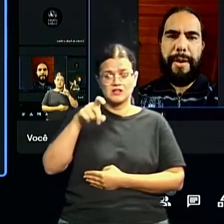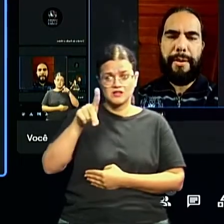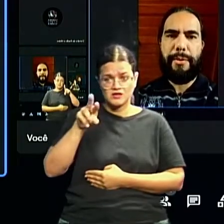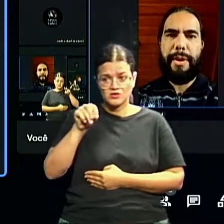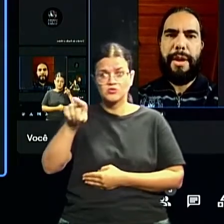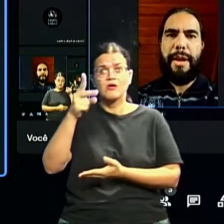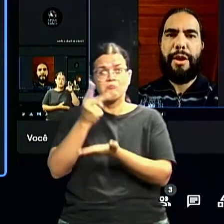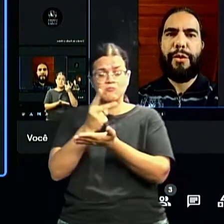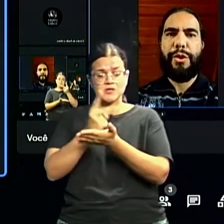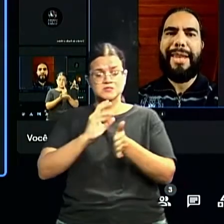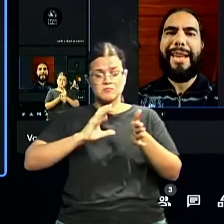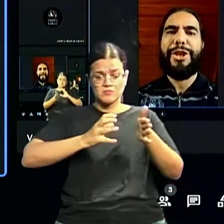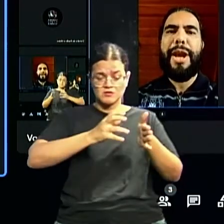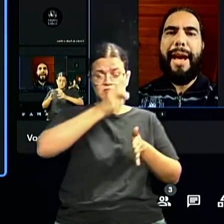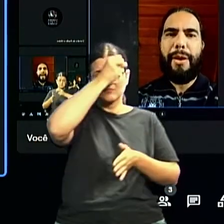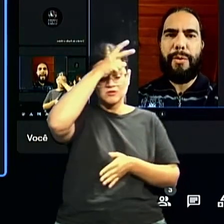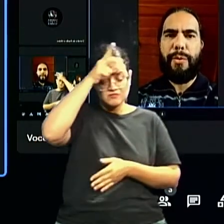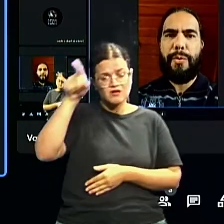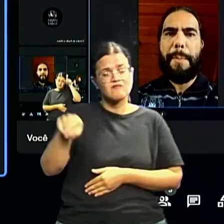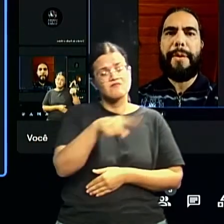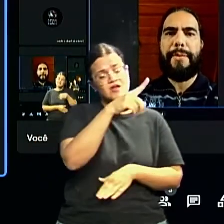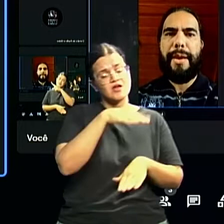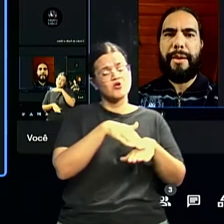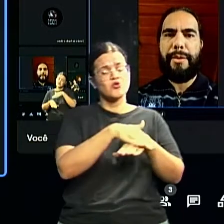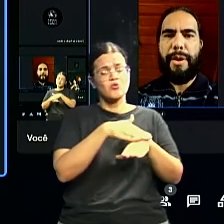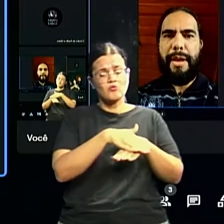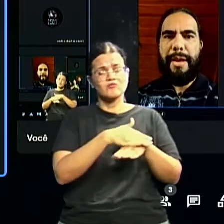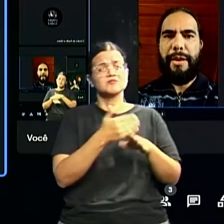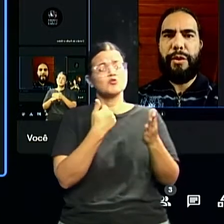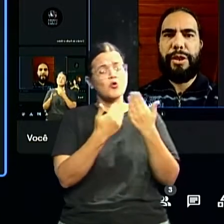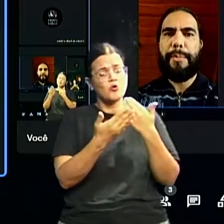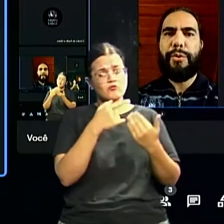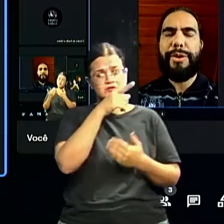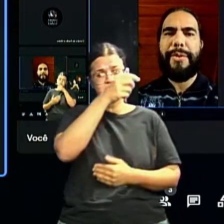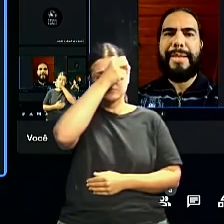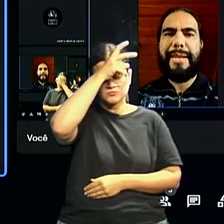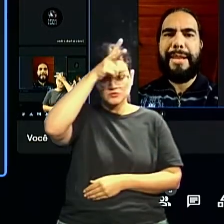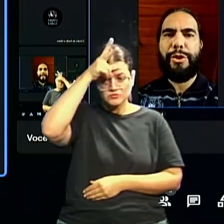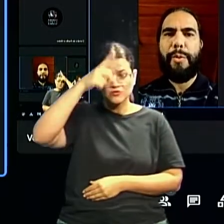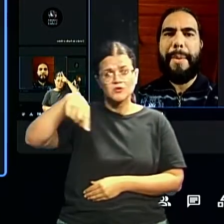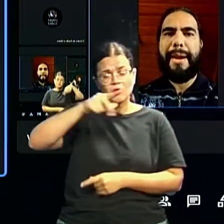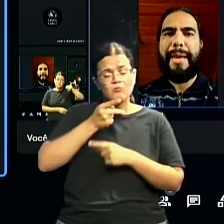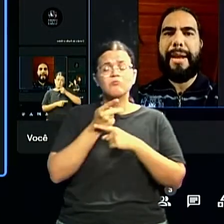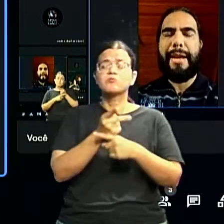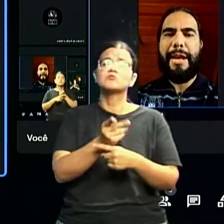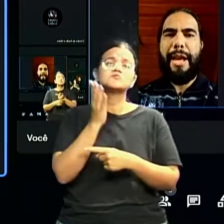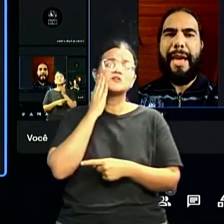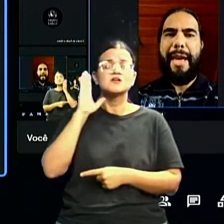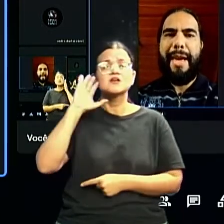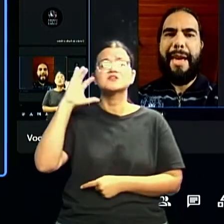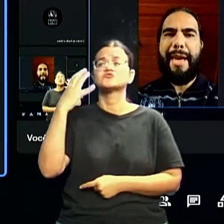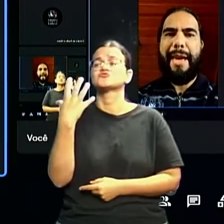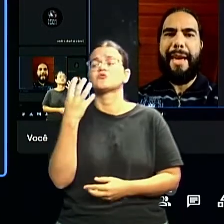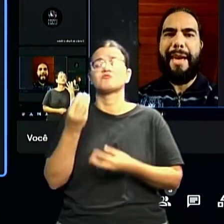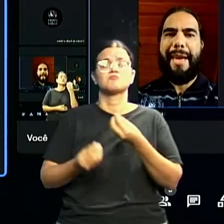partido prefeito, que você tenha diálogo com o prefeito, que você busque fazer isso de uma maneira,